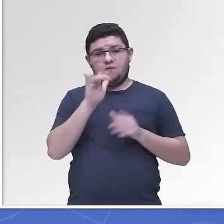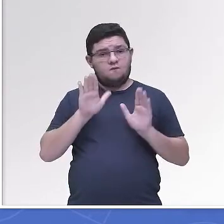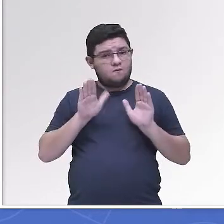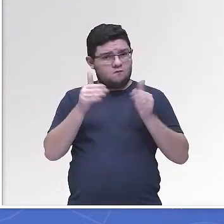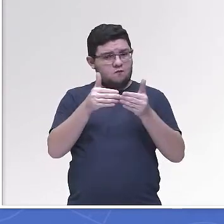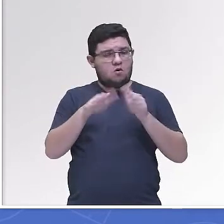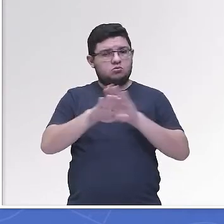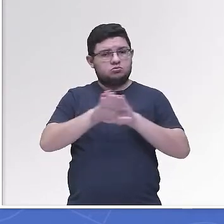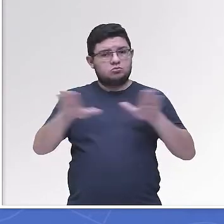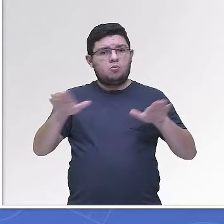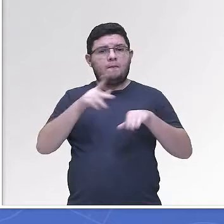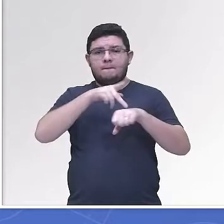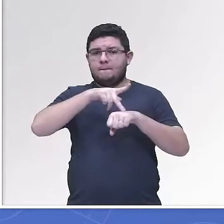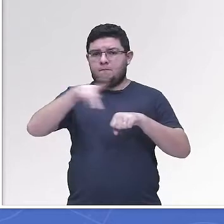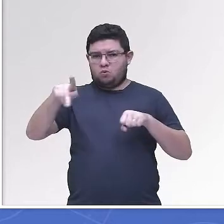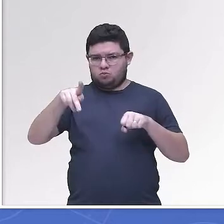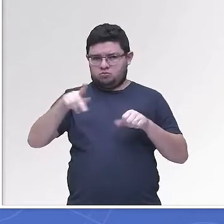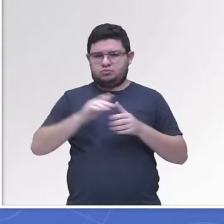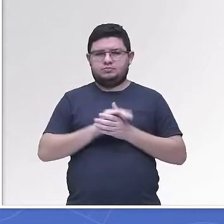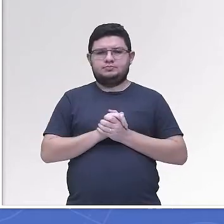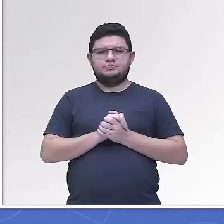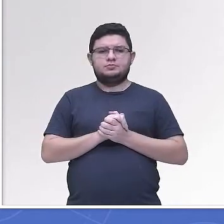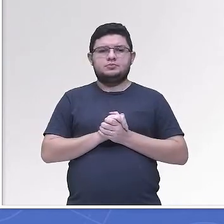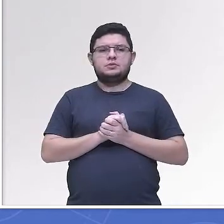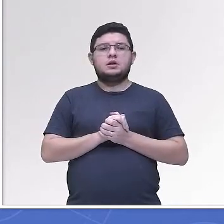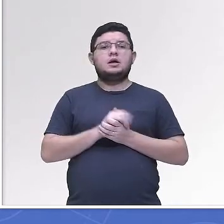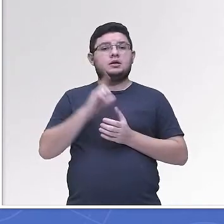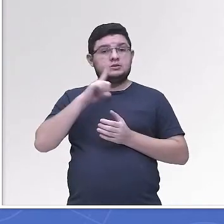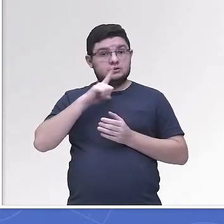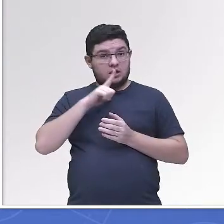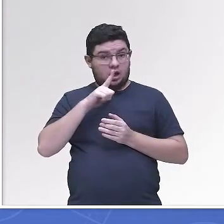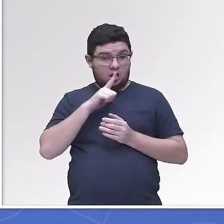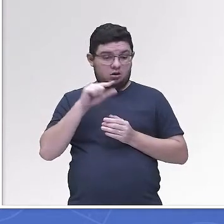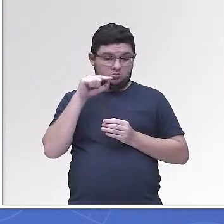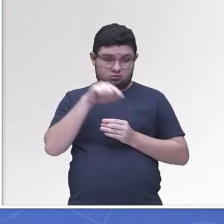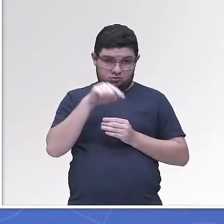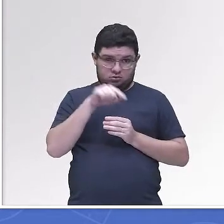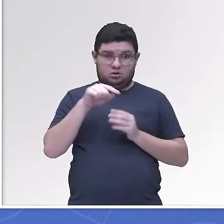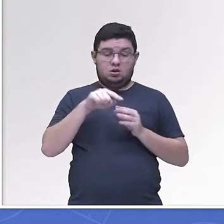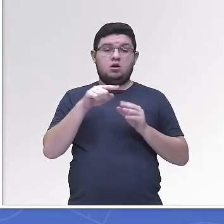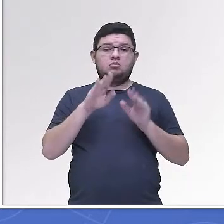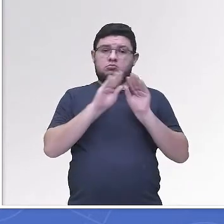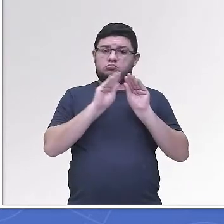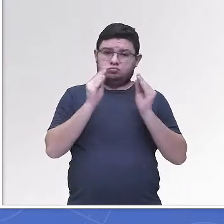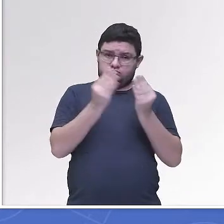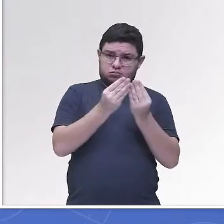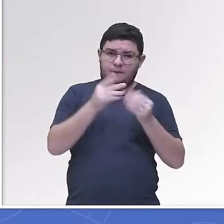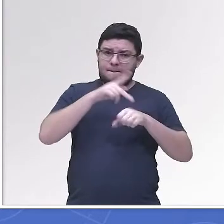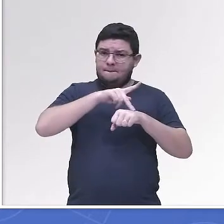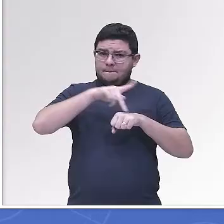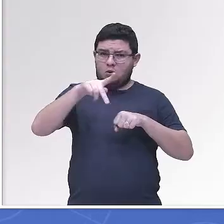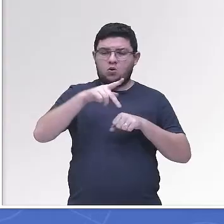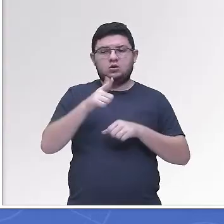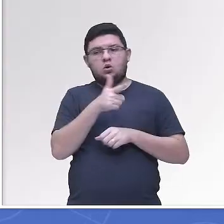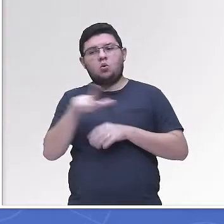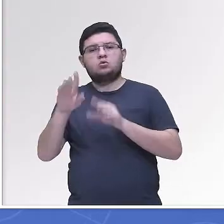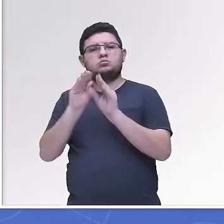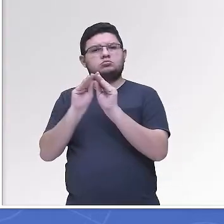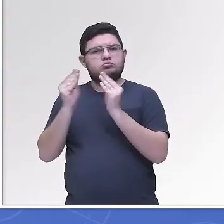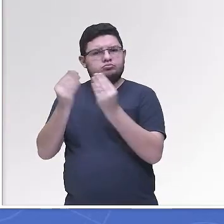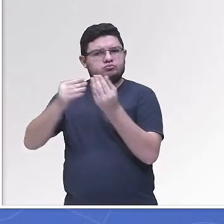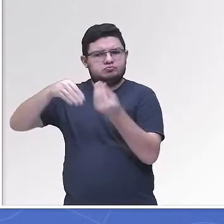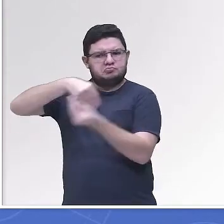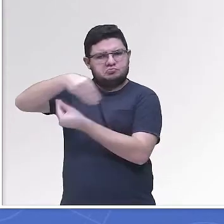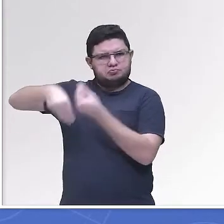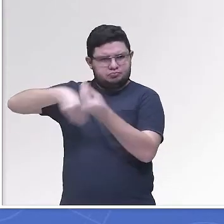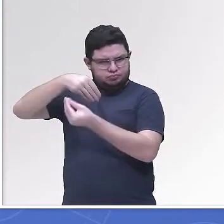substâncias puras. Pode ser assim, substância química pura ou simplesmente só substância química. A gente já está se referindo às